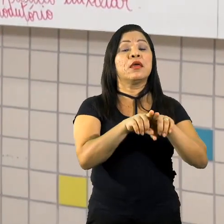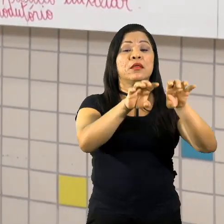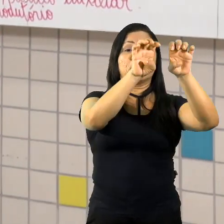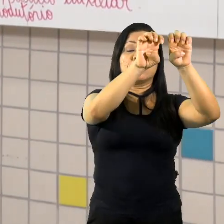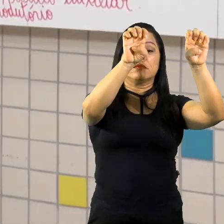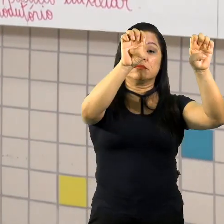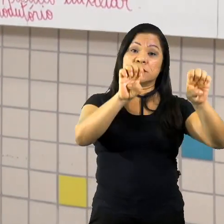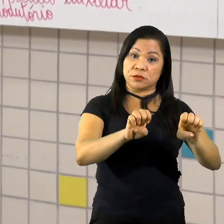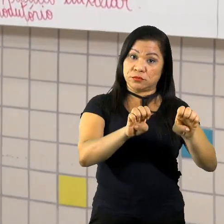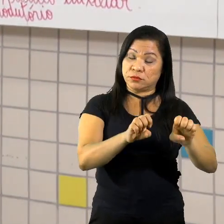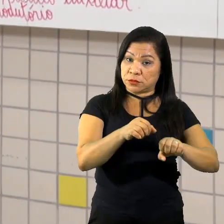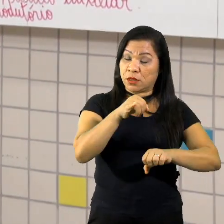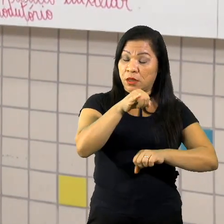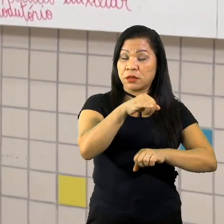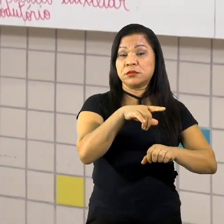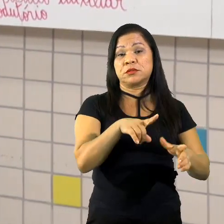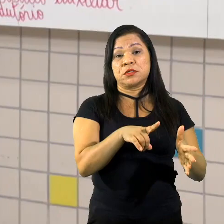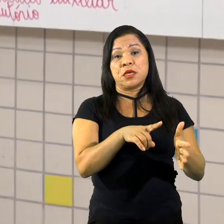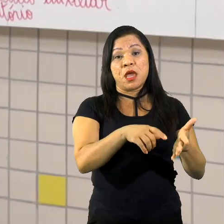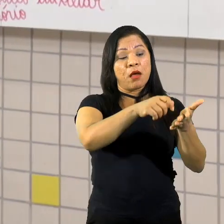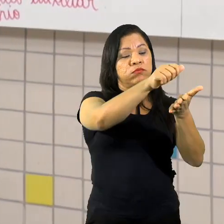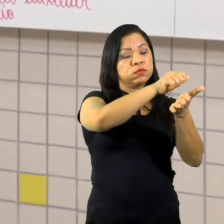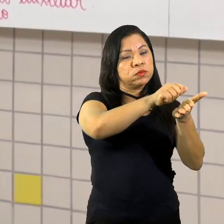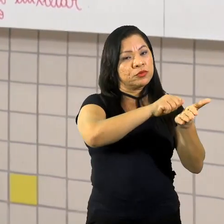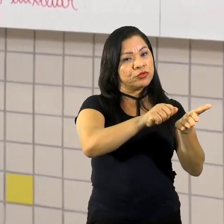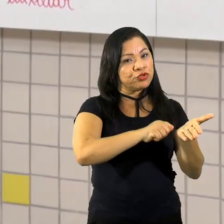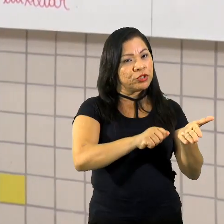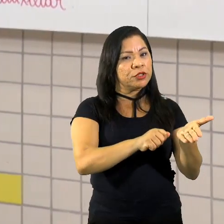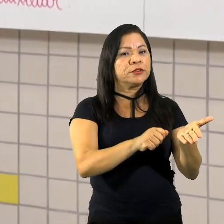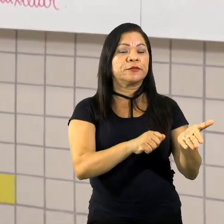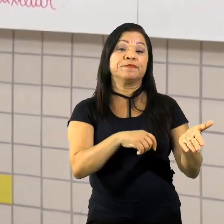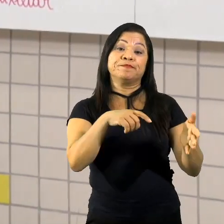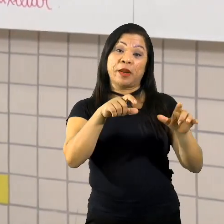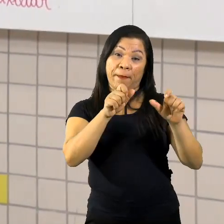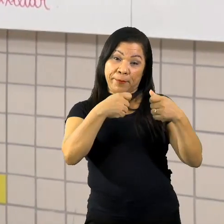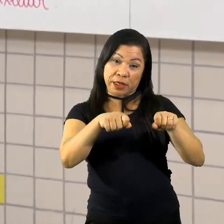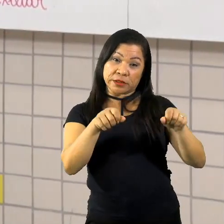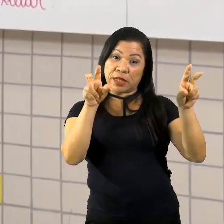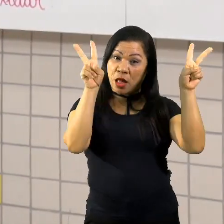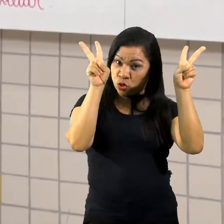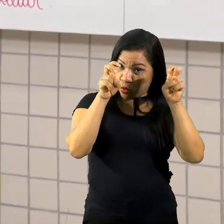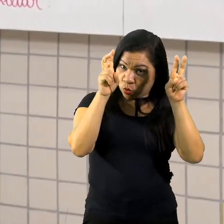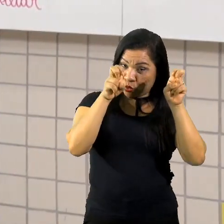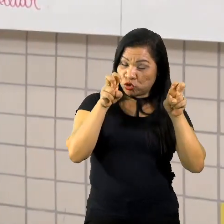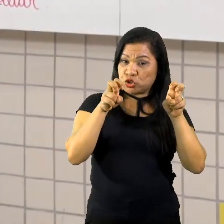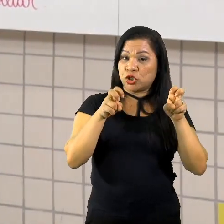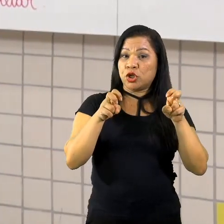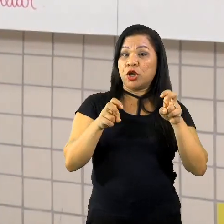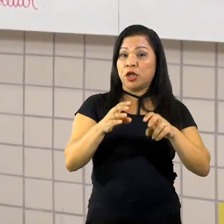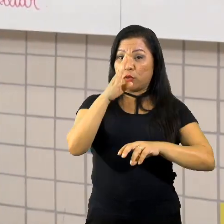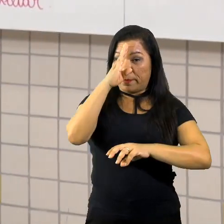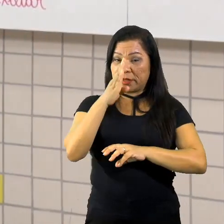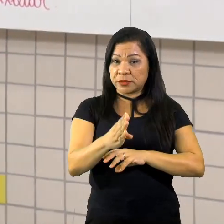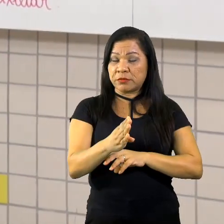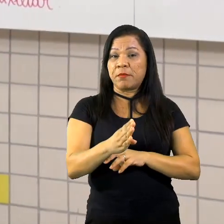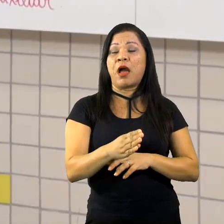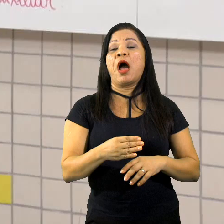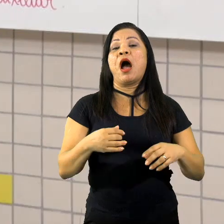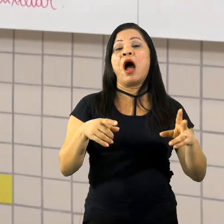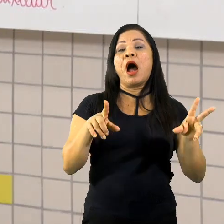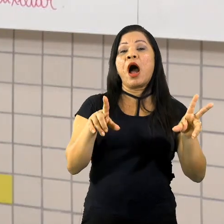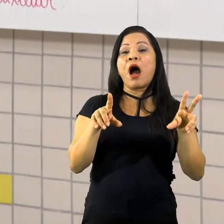reportagem escrita, ela segue a estrutura de um título principal, um título auxiliar e vem um